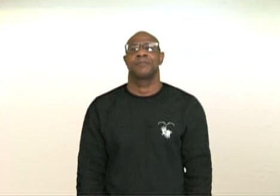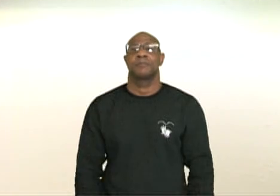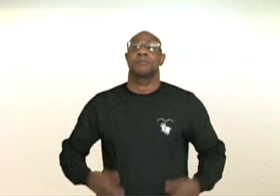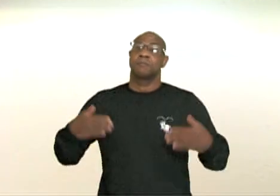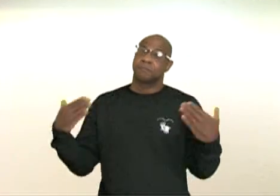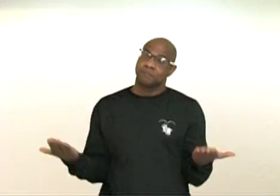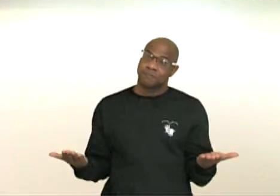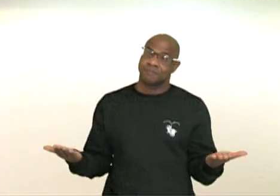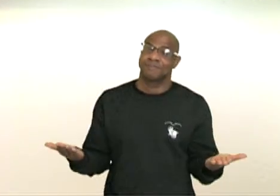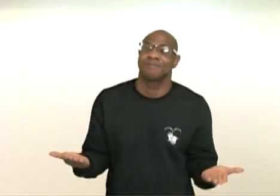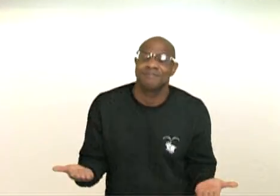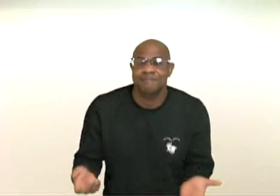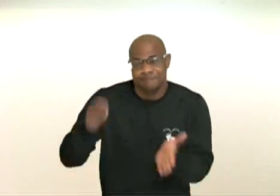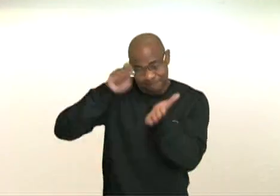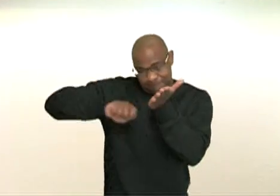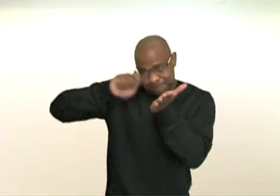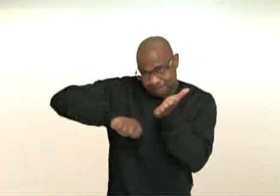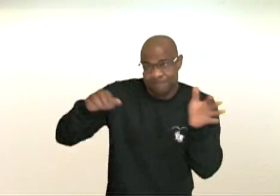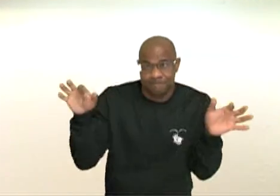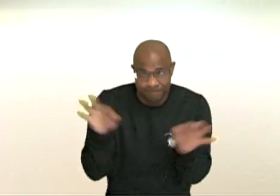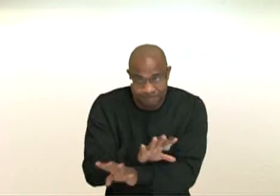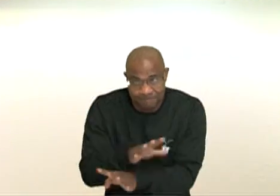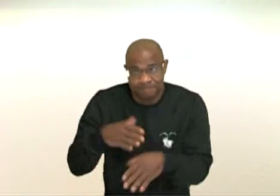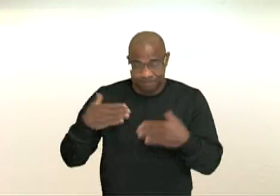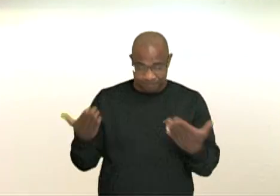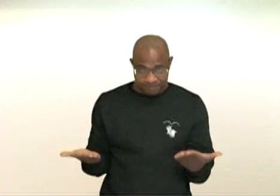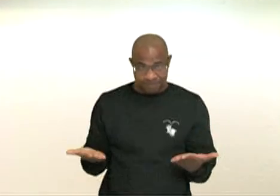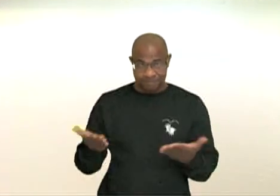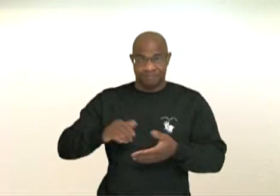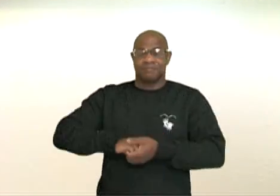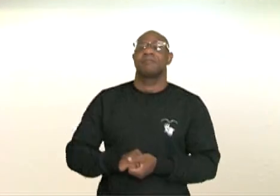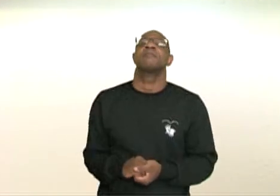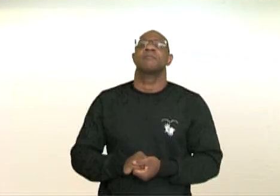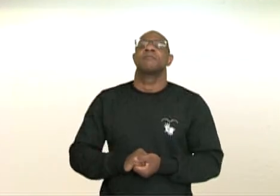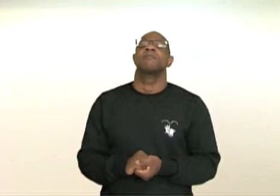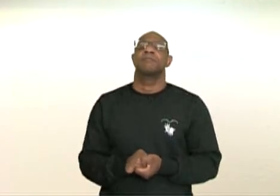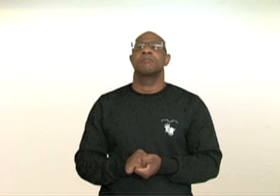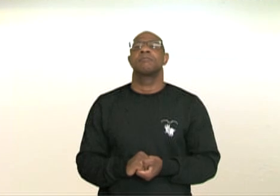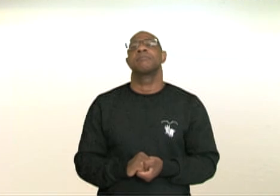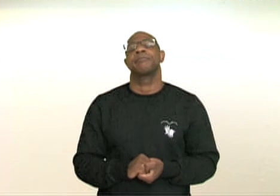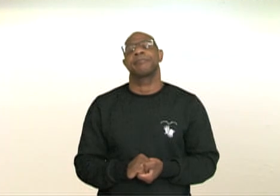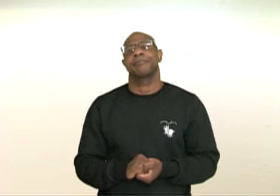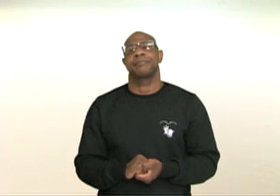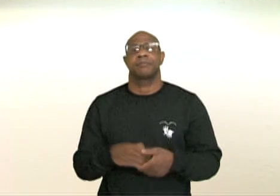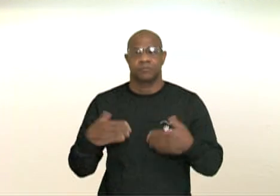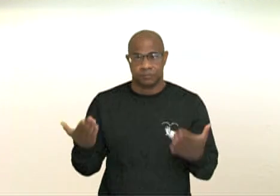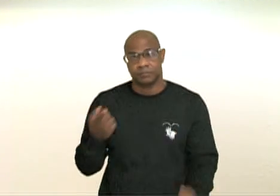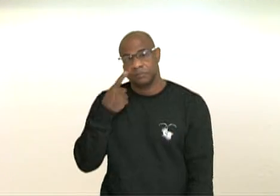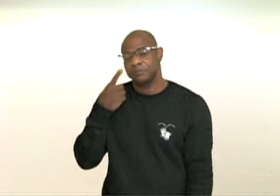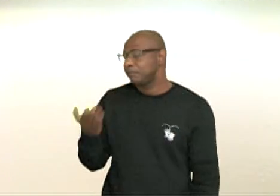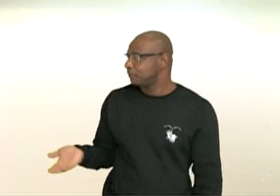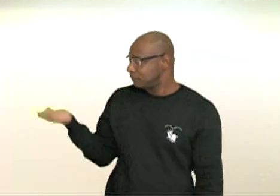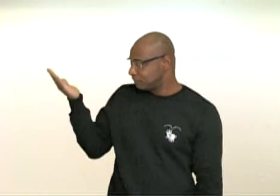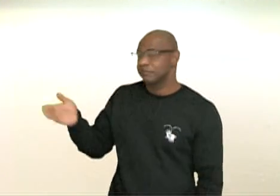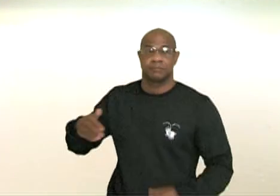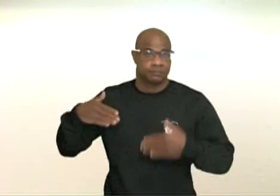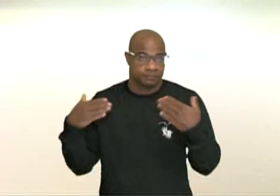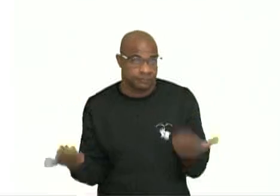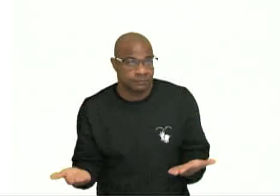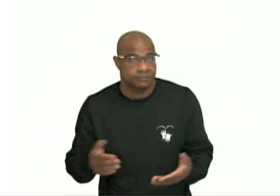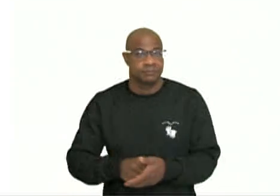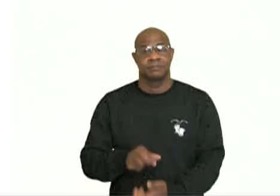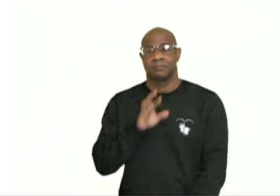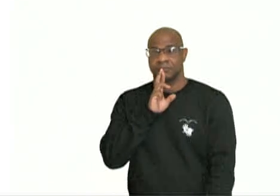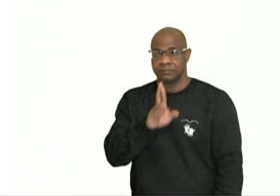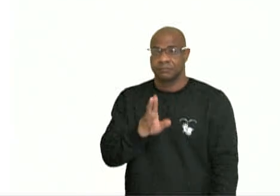E aí, escreveram, gente? Sei que sim, gastaram um pouco esse caderno bonito que vocês têm aí. Vamos lá. Então,